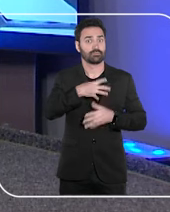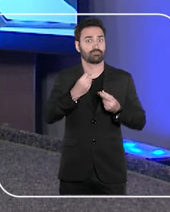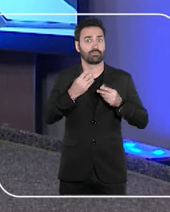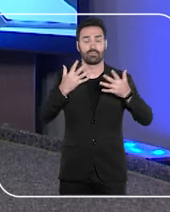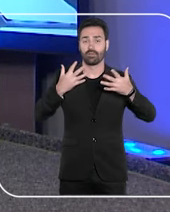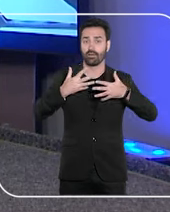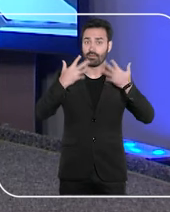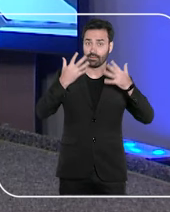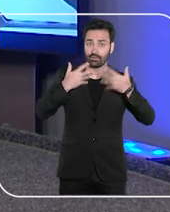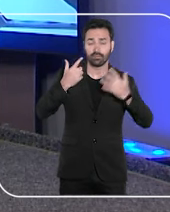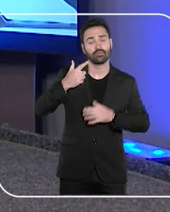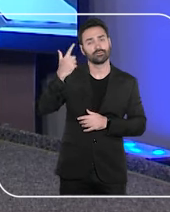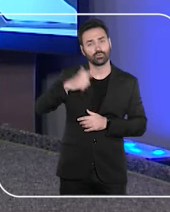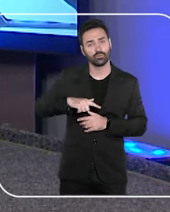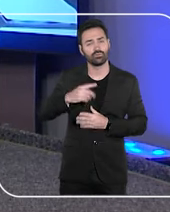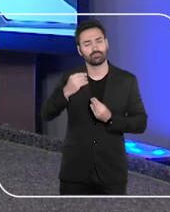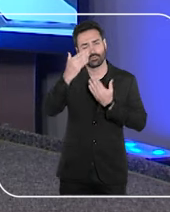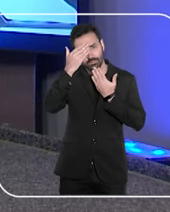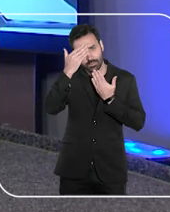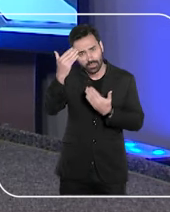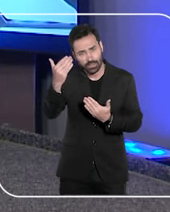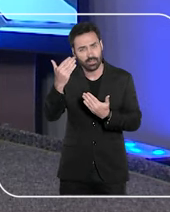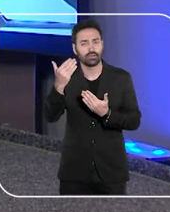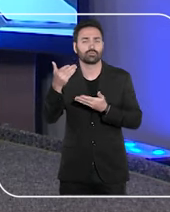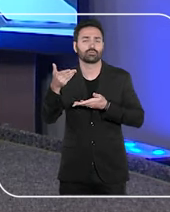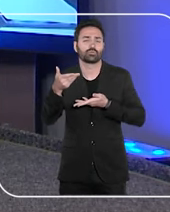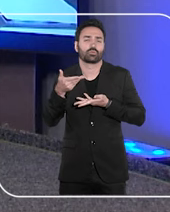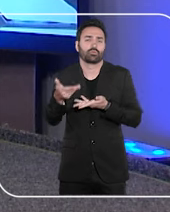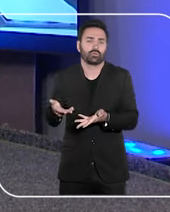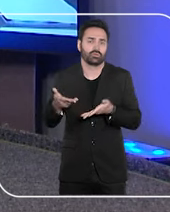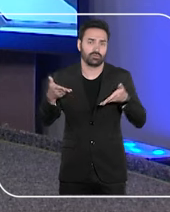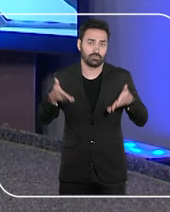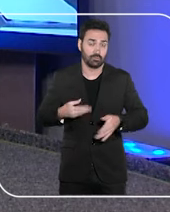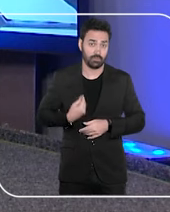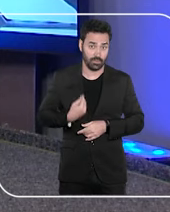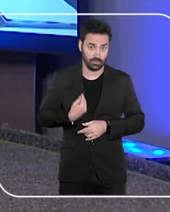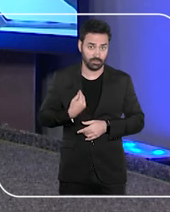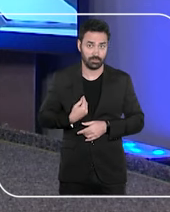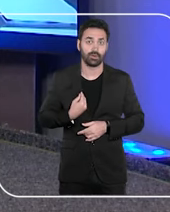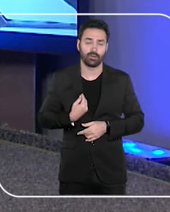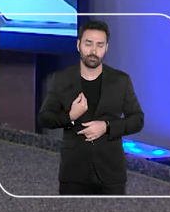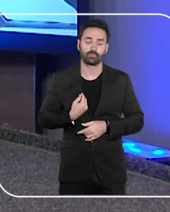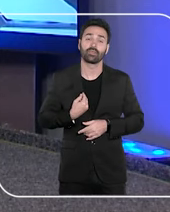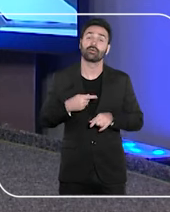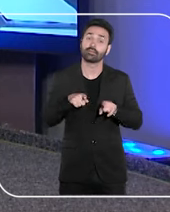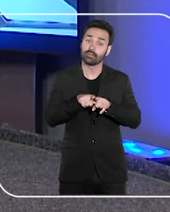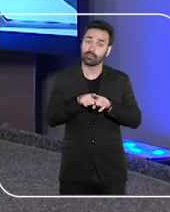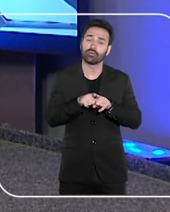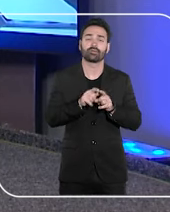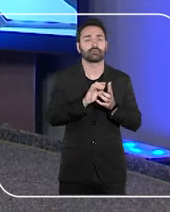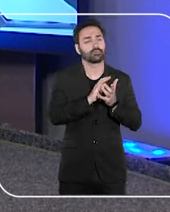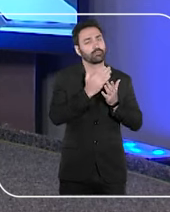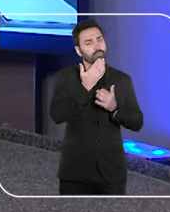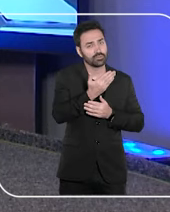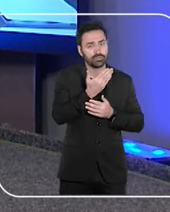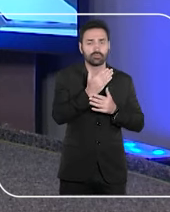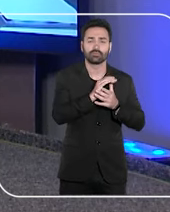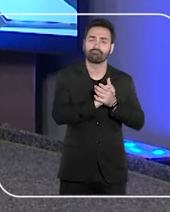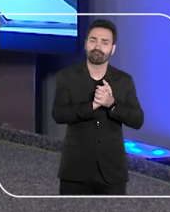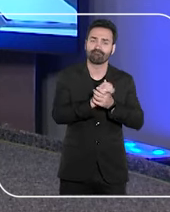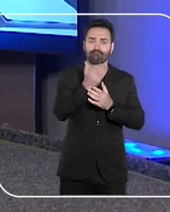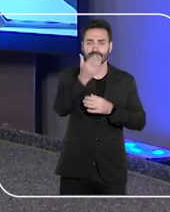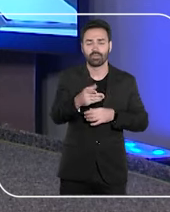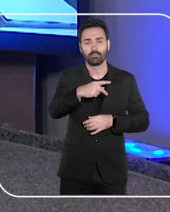vez, jornalista, eu lhe agradeço o convite para participar, pedindo, por favor, estender esses cumprimentos a nossa presidente Maria Tereza e